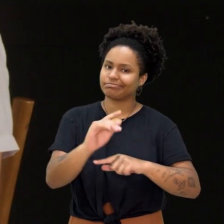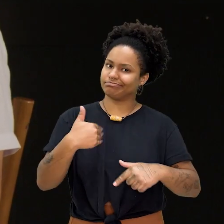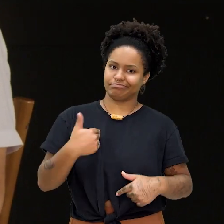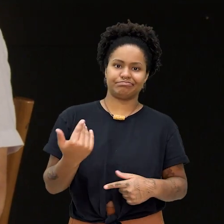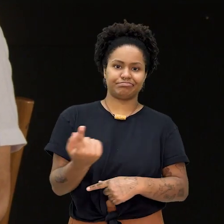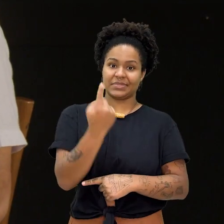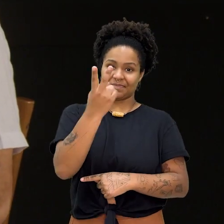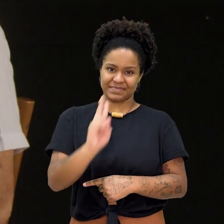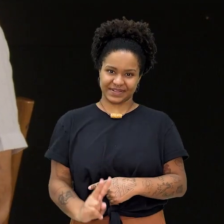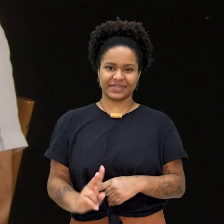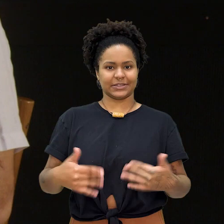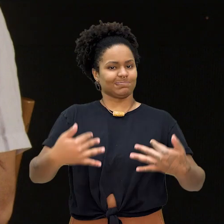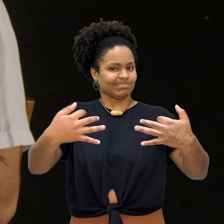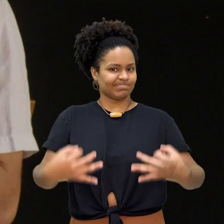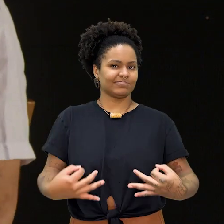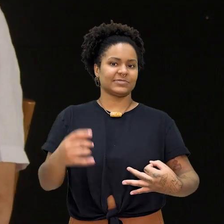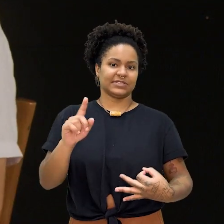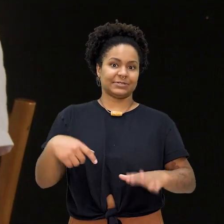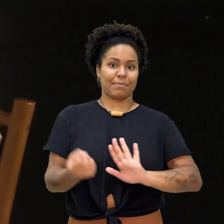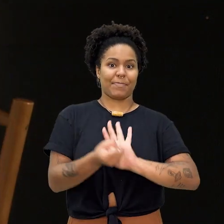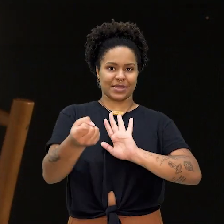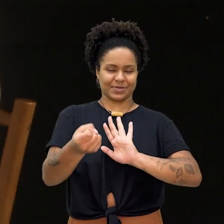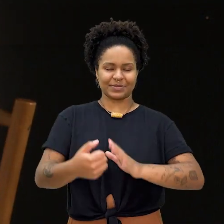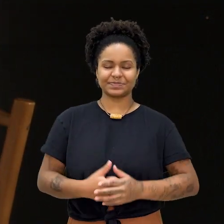primeira vez, então é, sem dúvida, um marco.